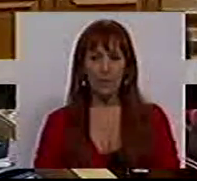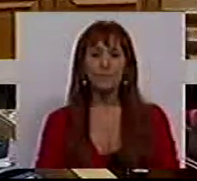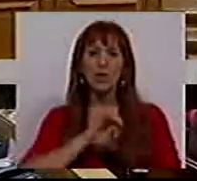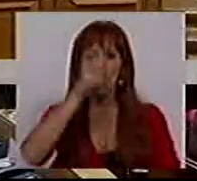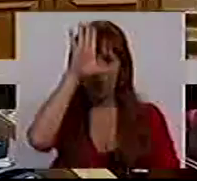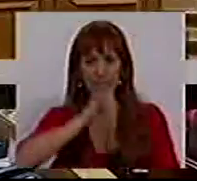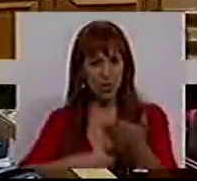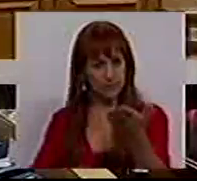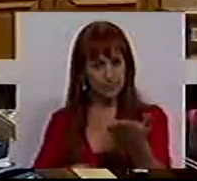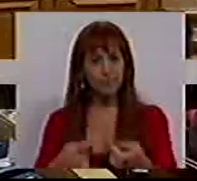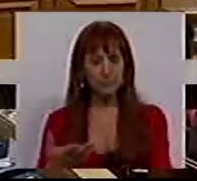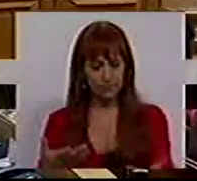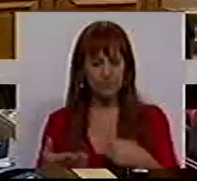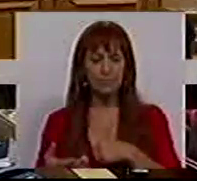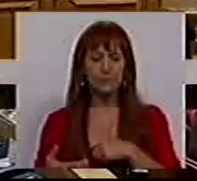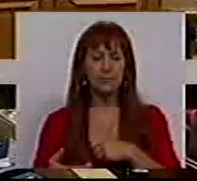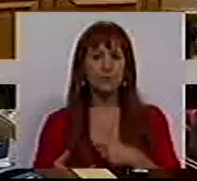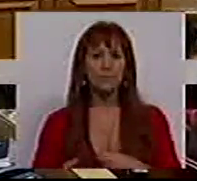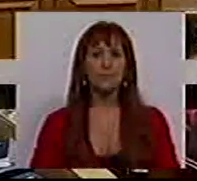Sr. Primeiro-Ministro, tem a palavra.